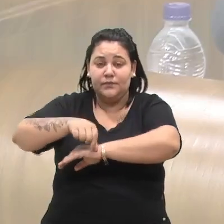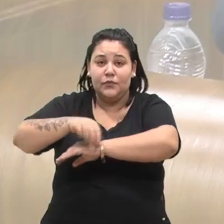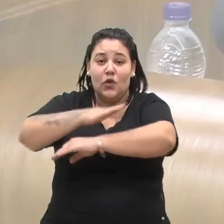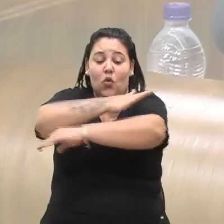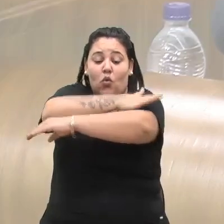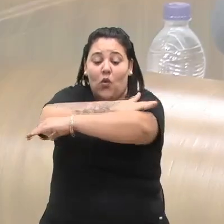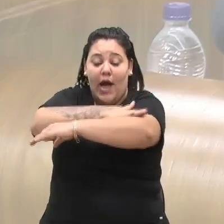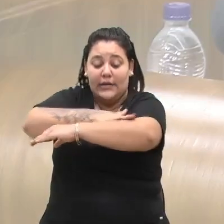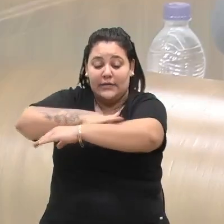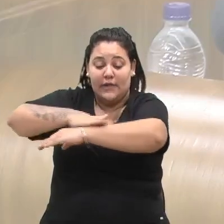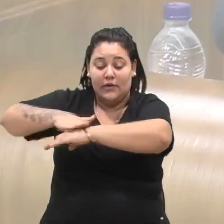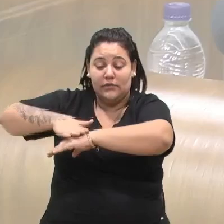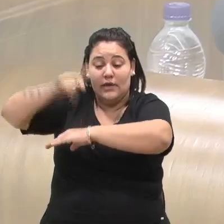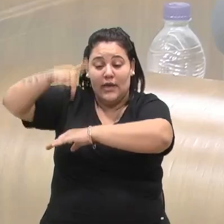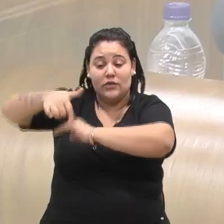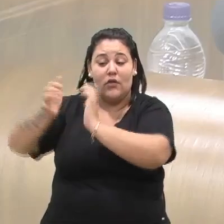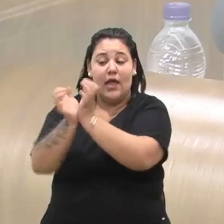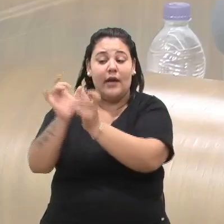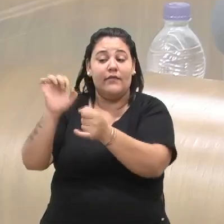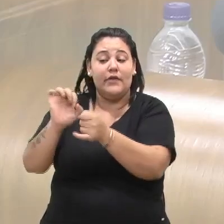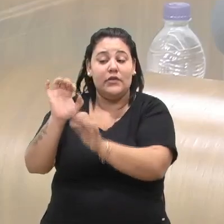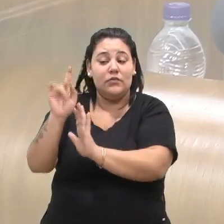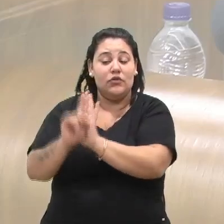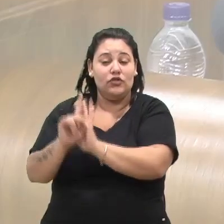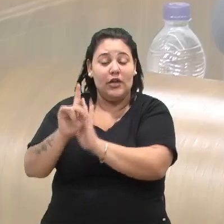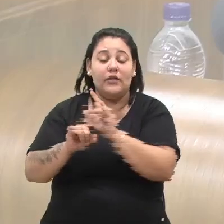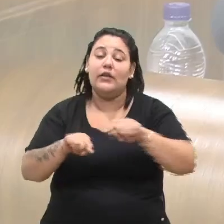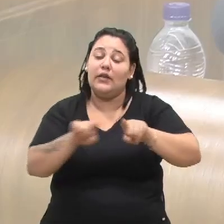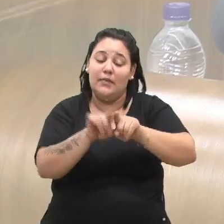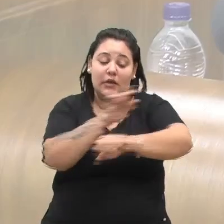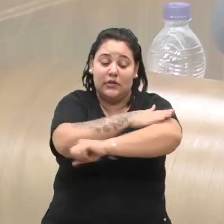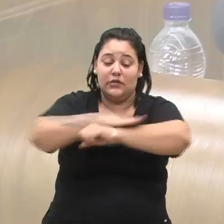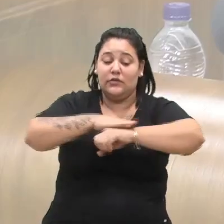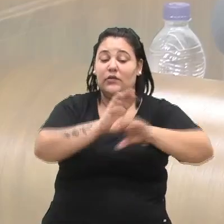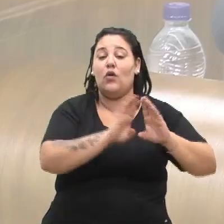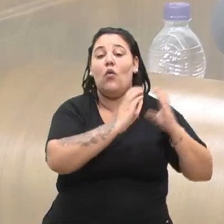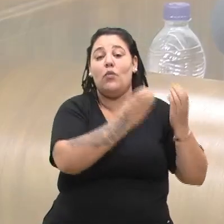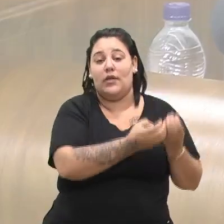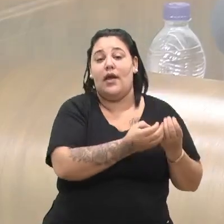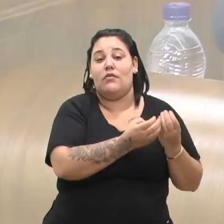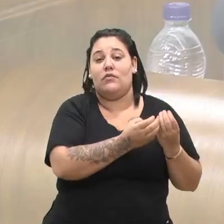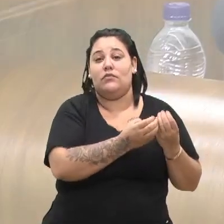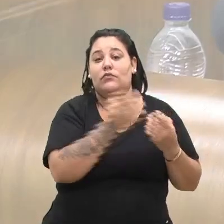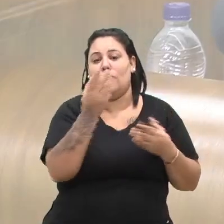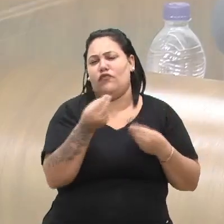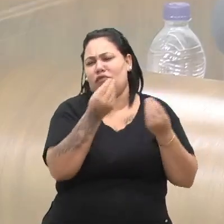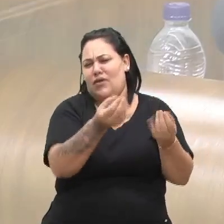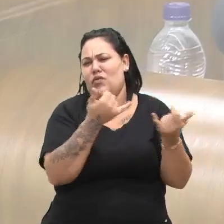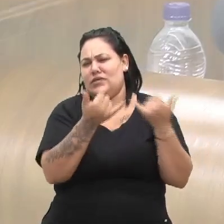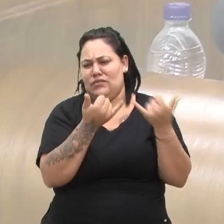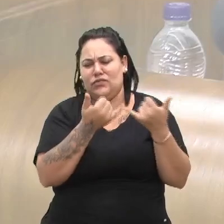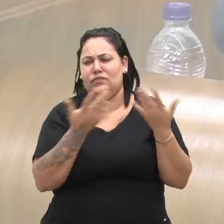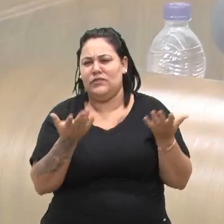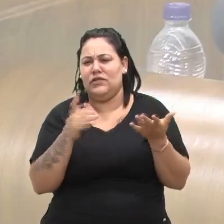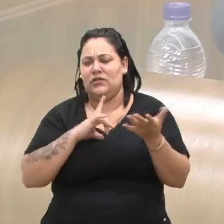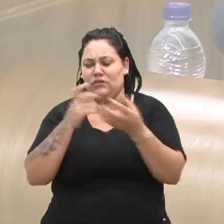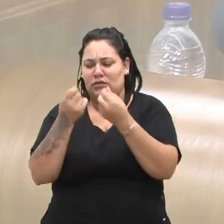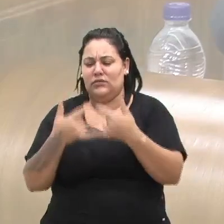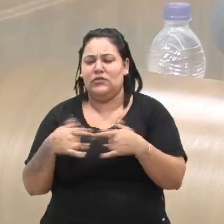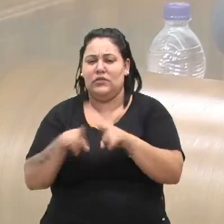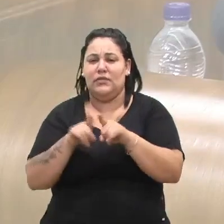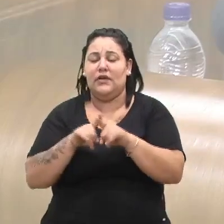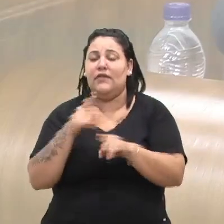fez o projeto de também asfalto comunitário. Vou citar um exemplo, e tenho falado para o prefeito Adiló que